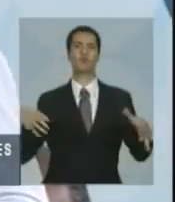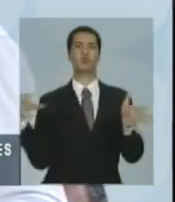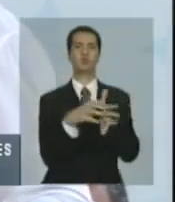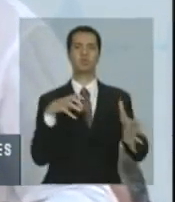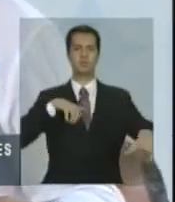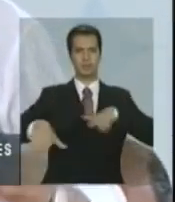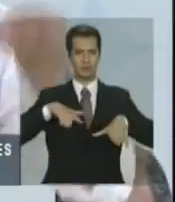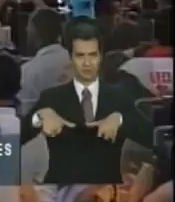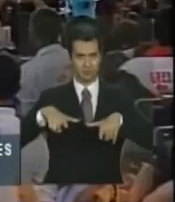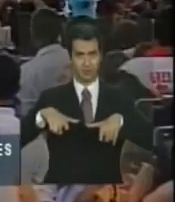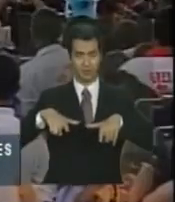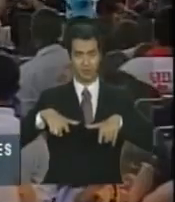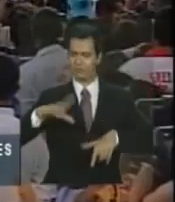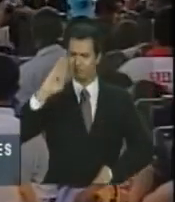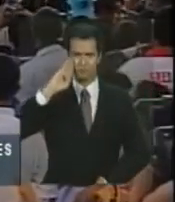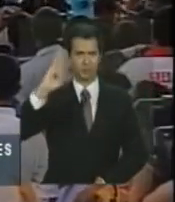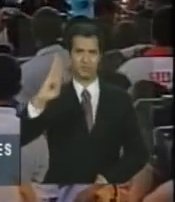trabalhadoras.